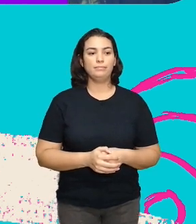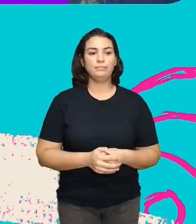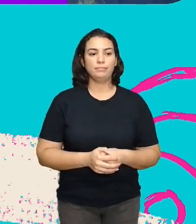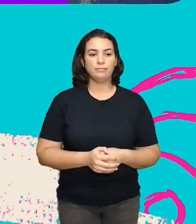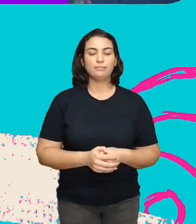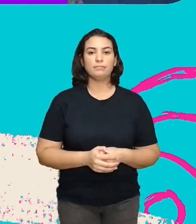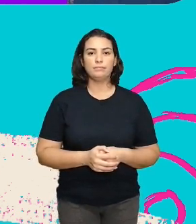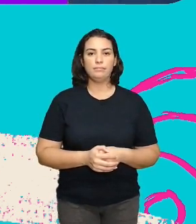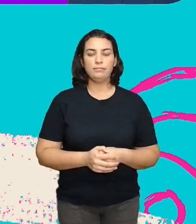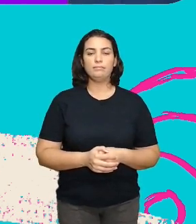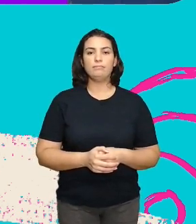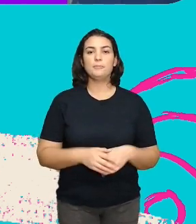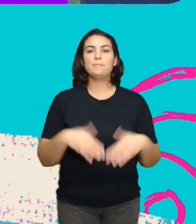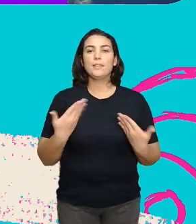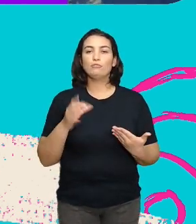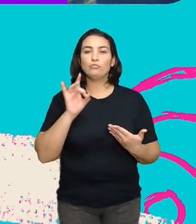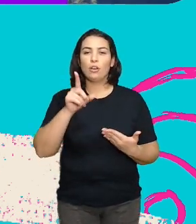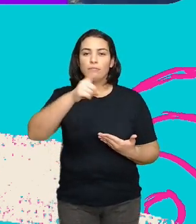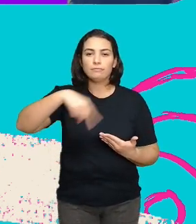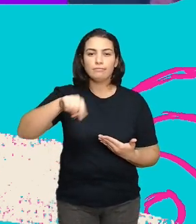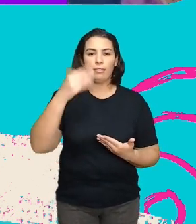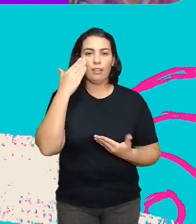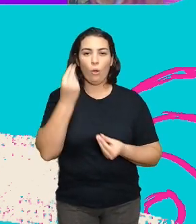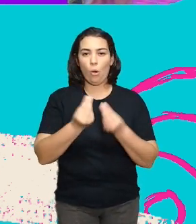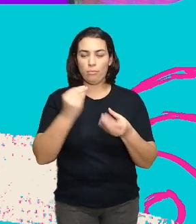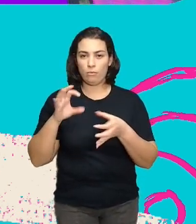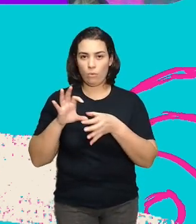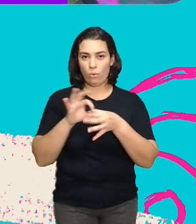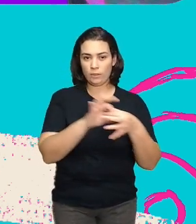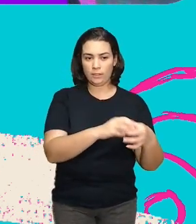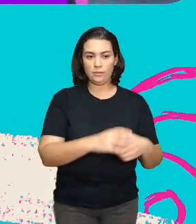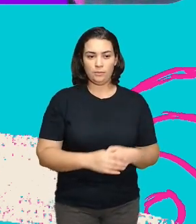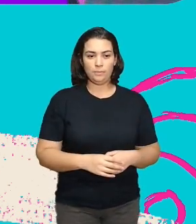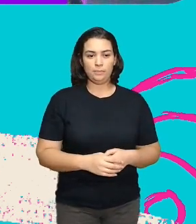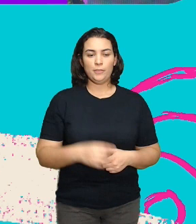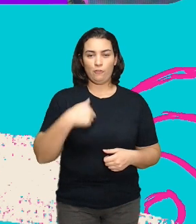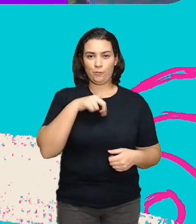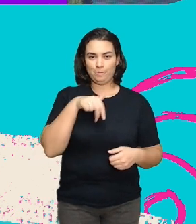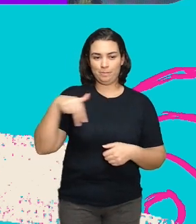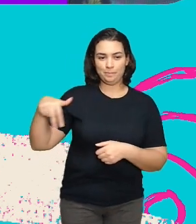Então, contextualizando um pouquinho para vocês, né? Vou ficar aqui que é mais fácil para mim.